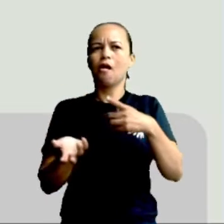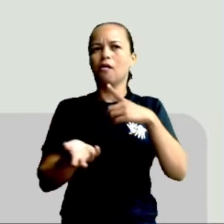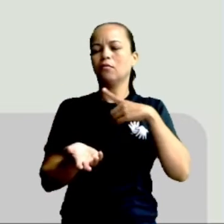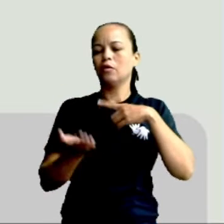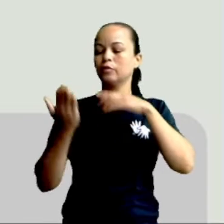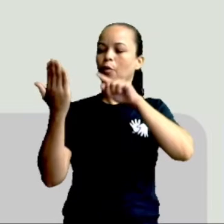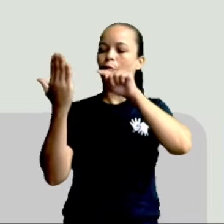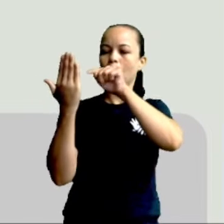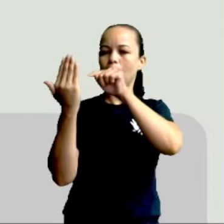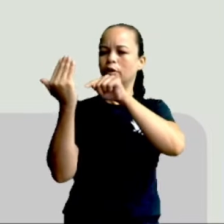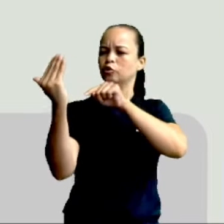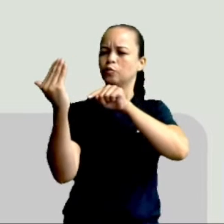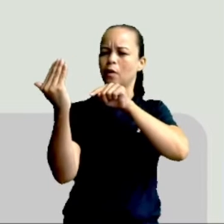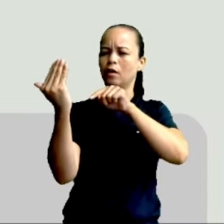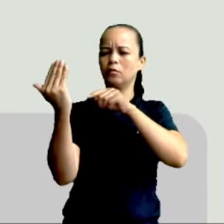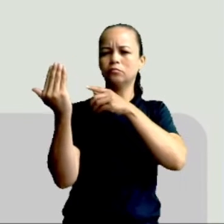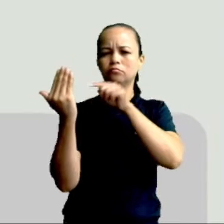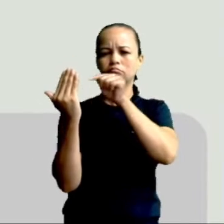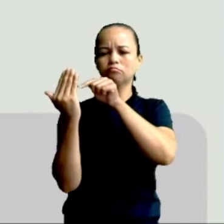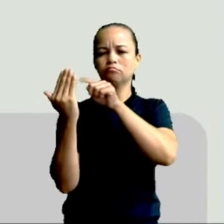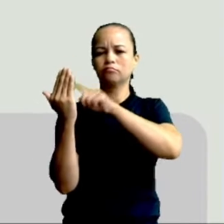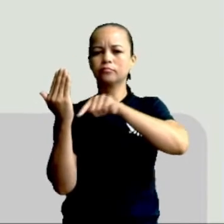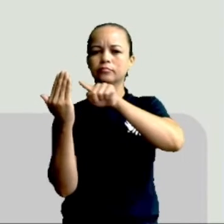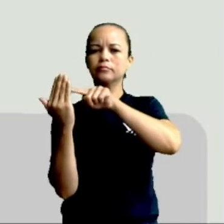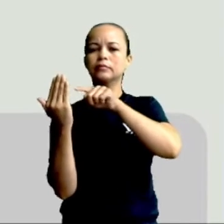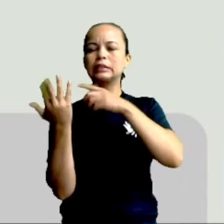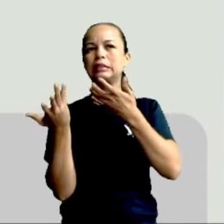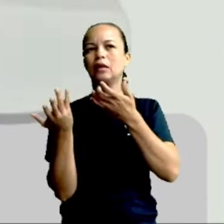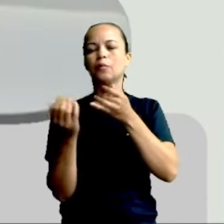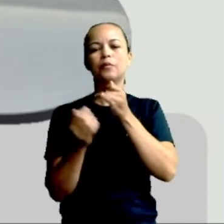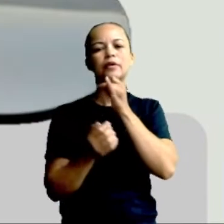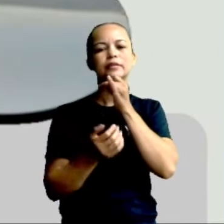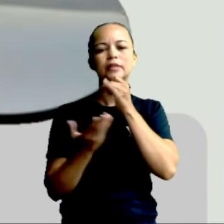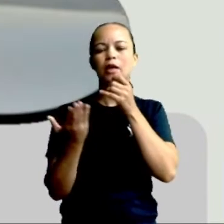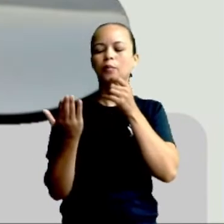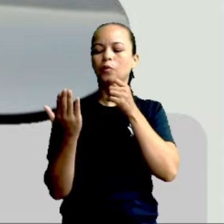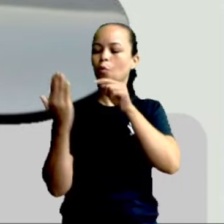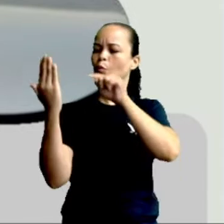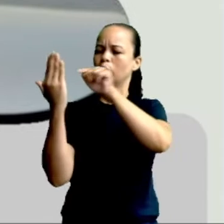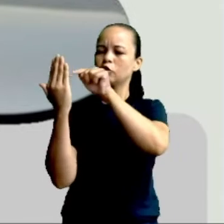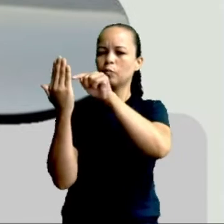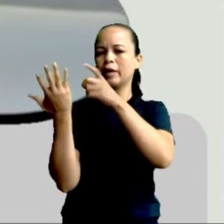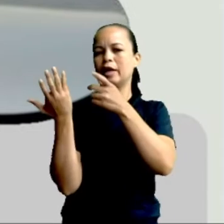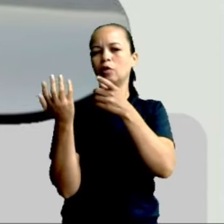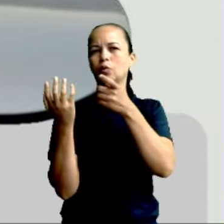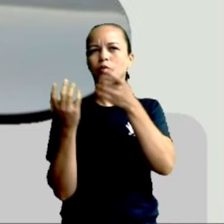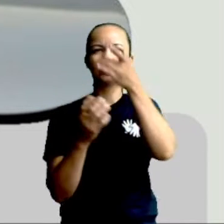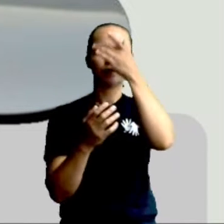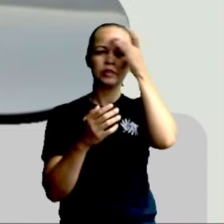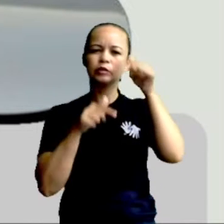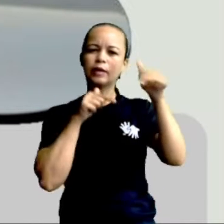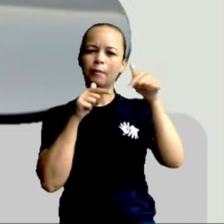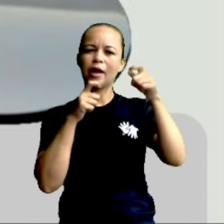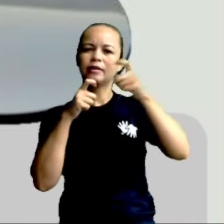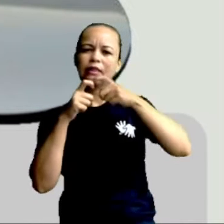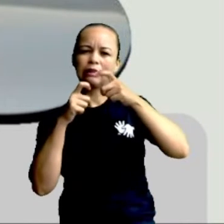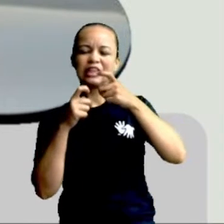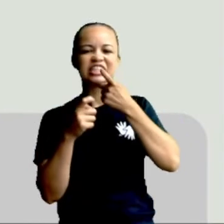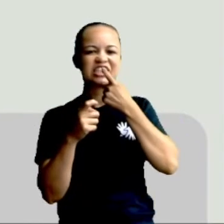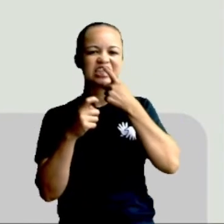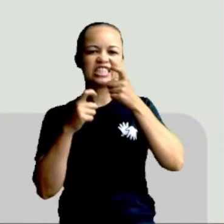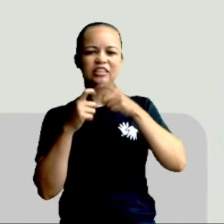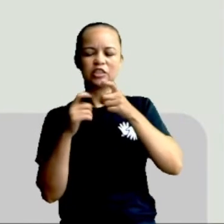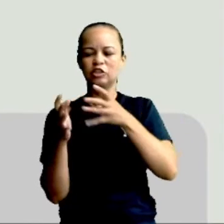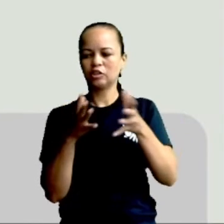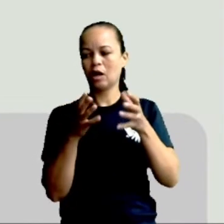como de um dentista, tá? Eu tenho um espelho que é muito utilizado em